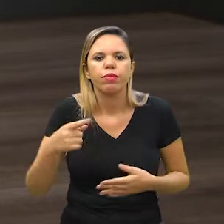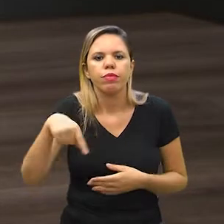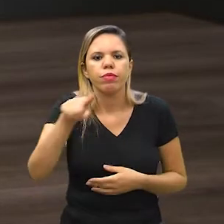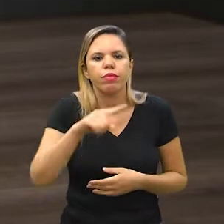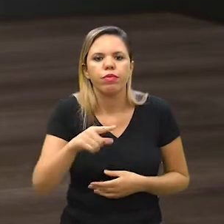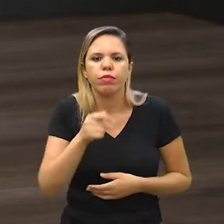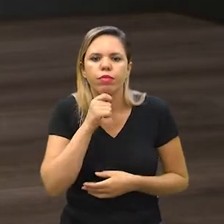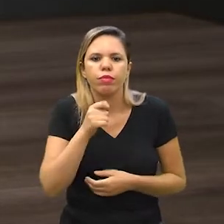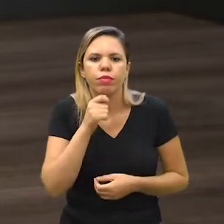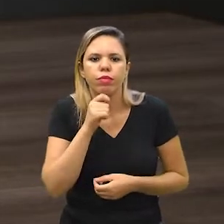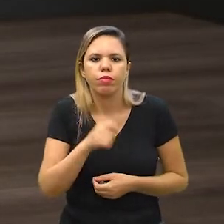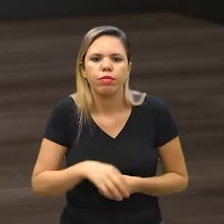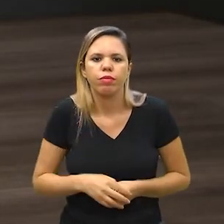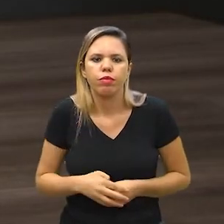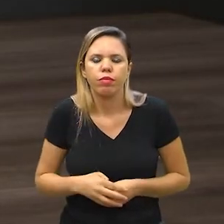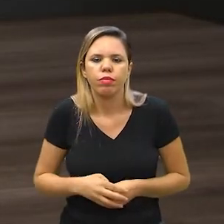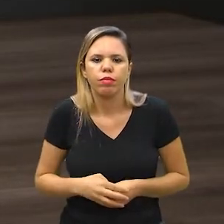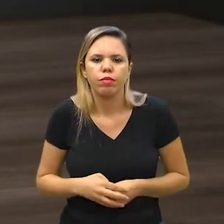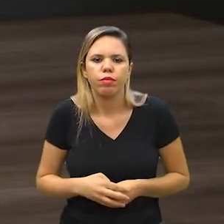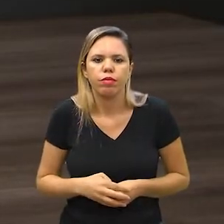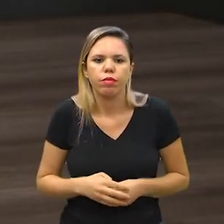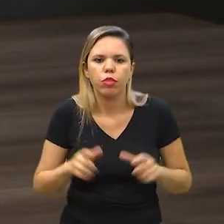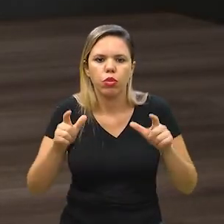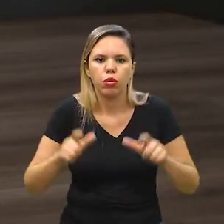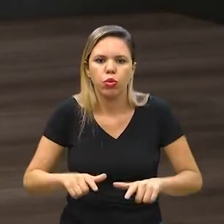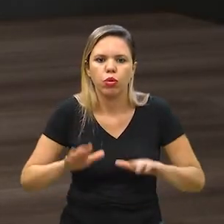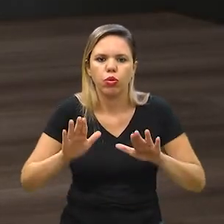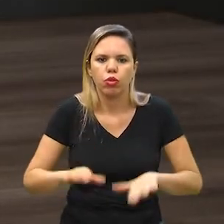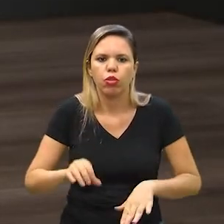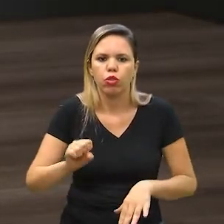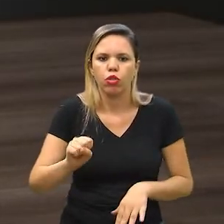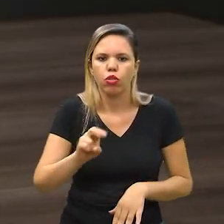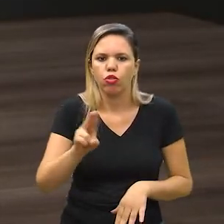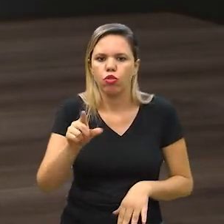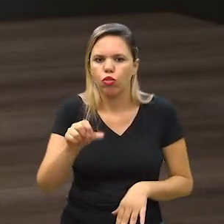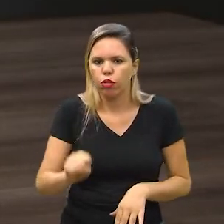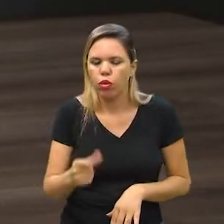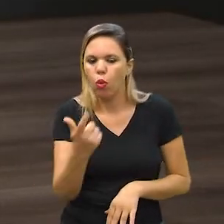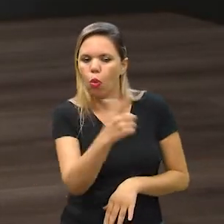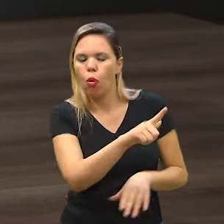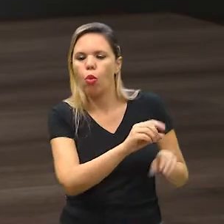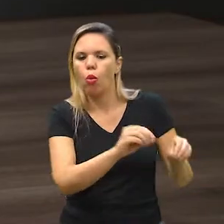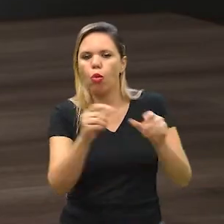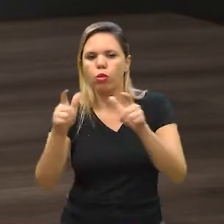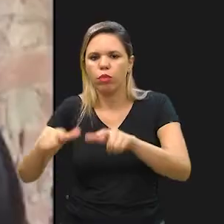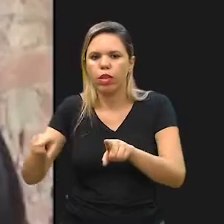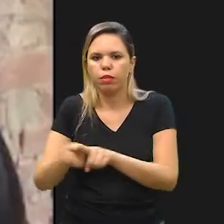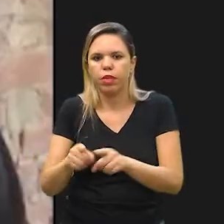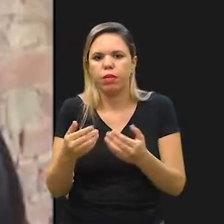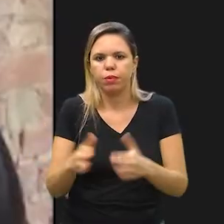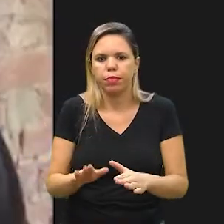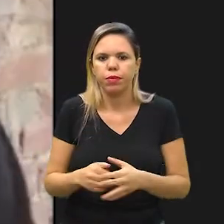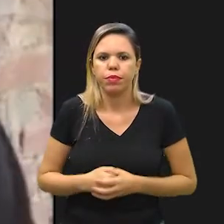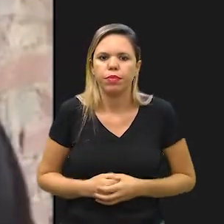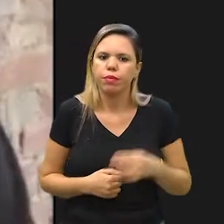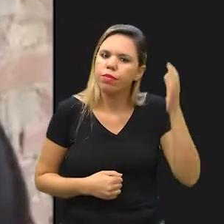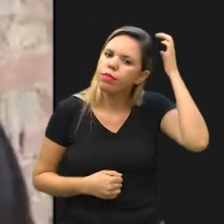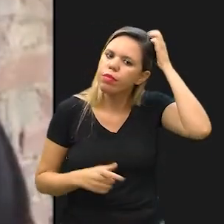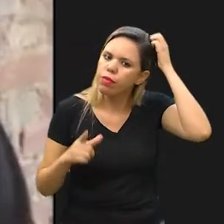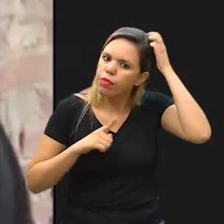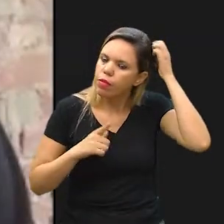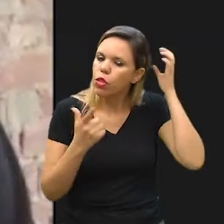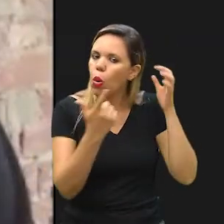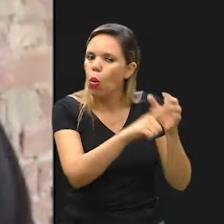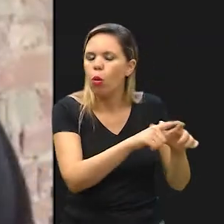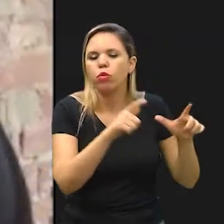vocês ainda estão nesse local em Souzas ou teve mais uma mudança aí? Aí nós tivemos